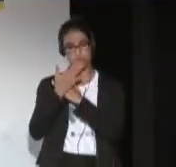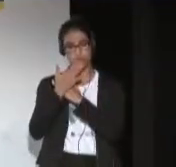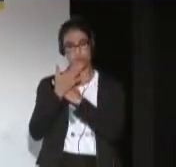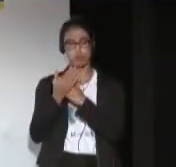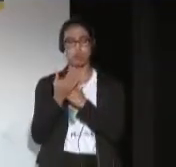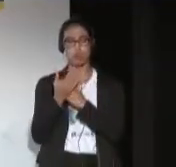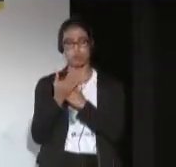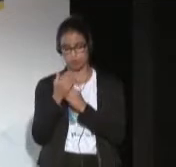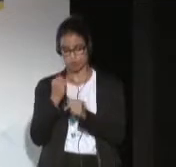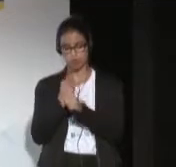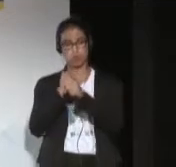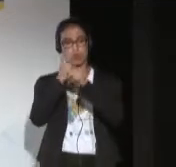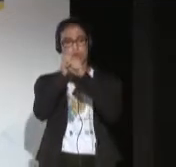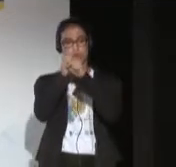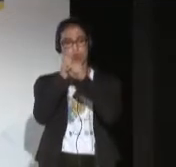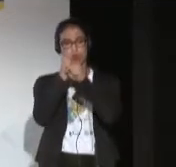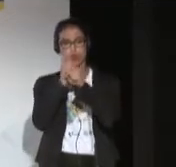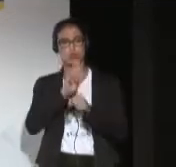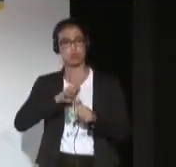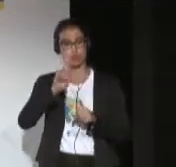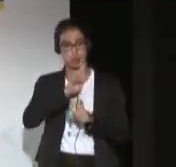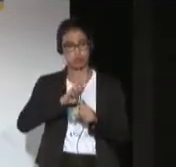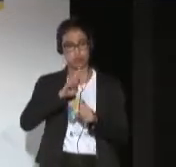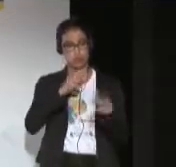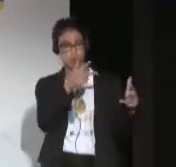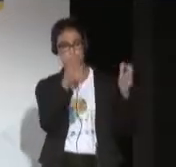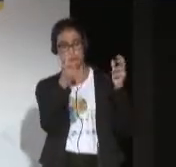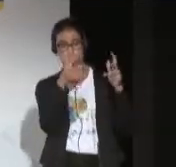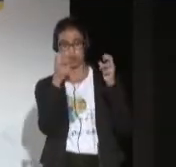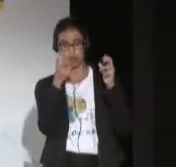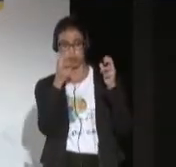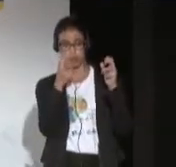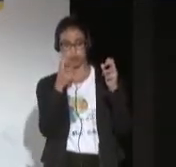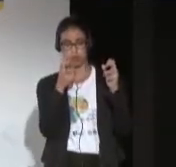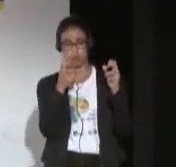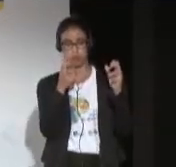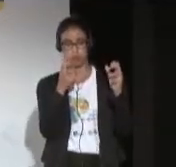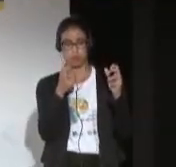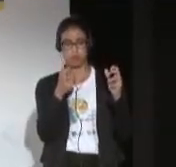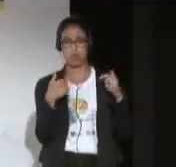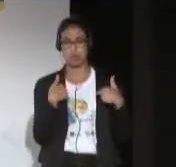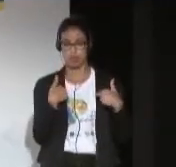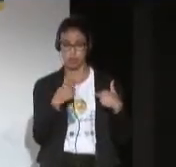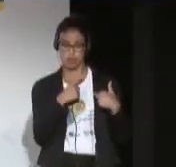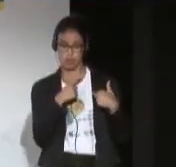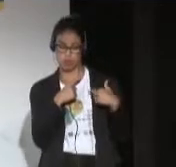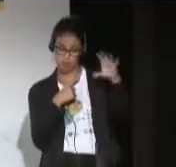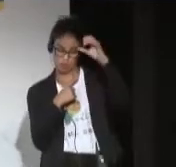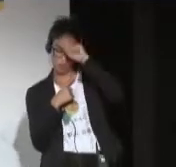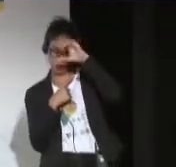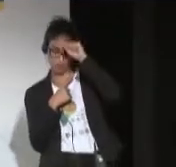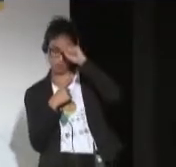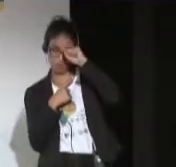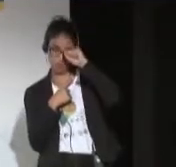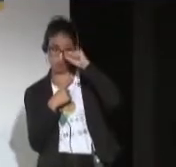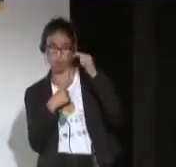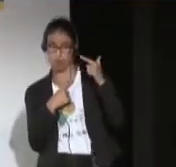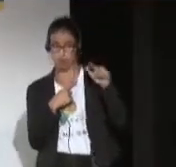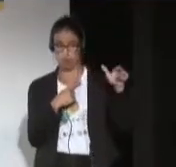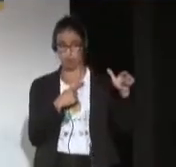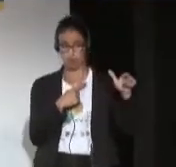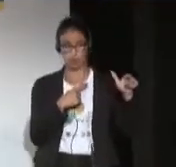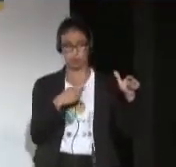pares, com a perspectiva de que eu tenho muito a aprender com